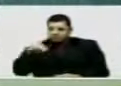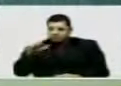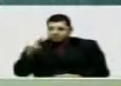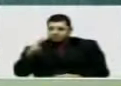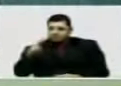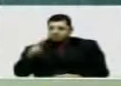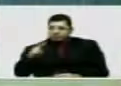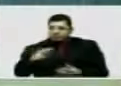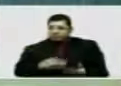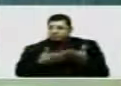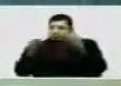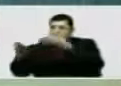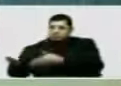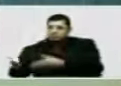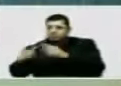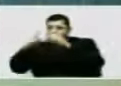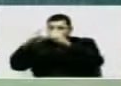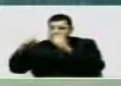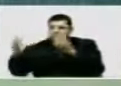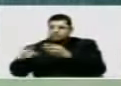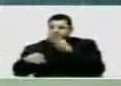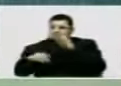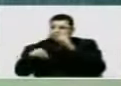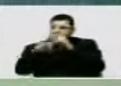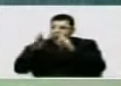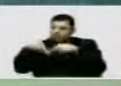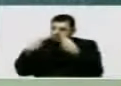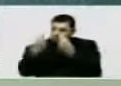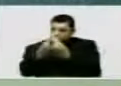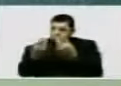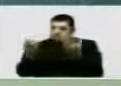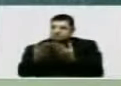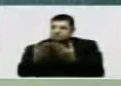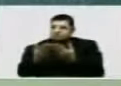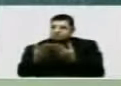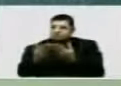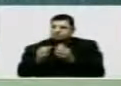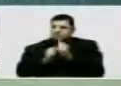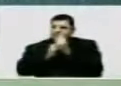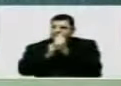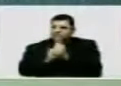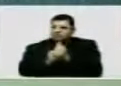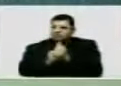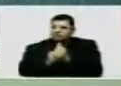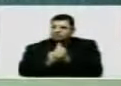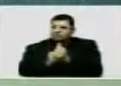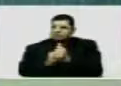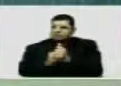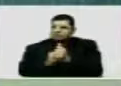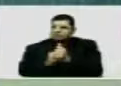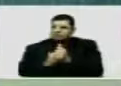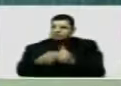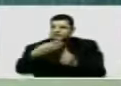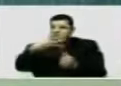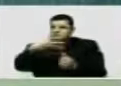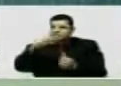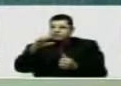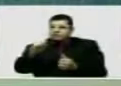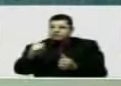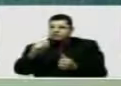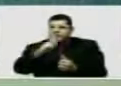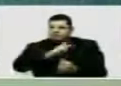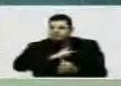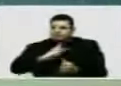Aziz chegasse em Brasília para essa reunião, acompanhado dos